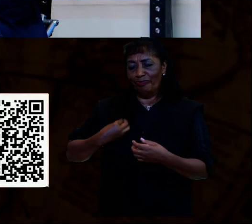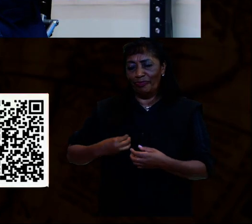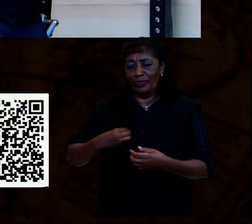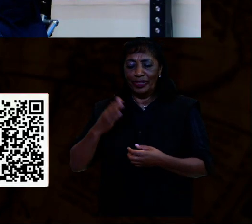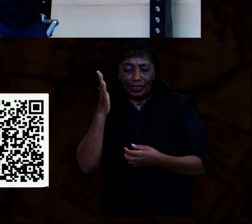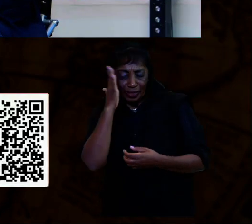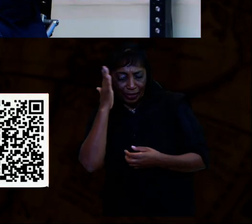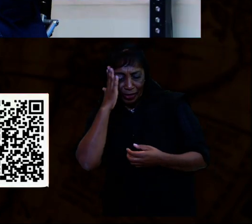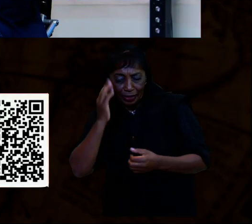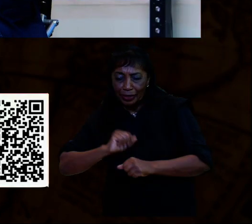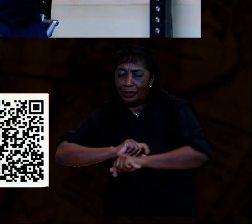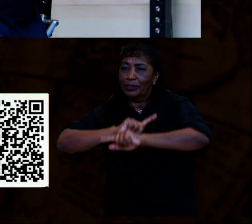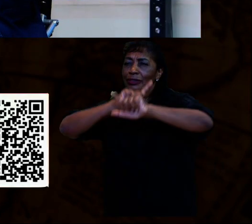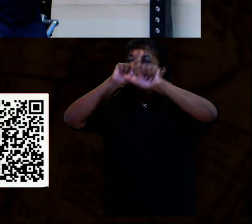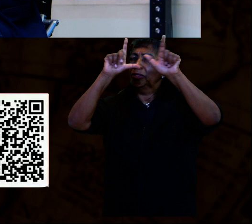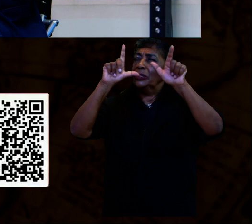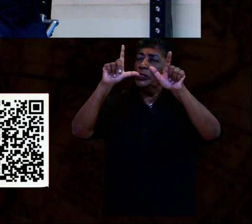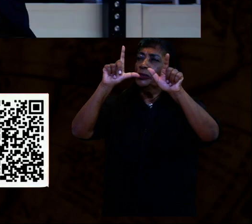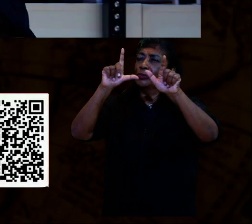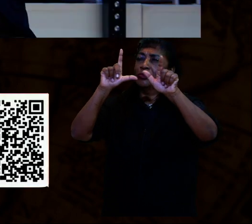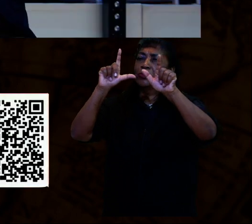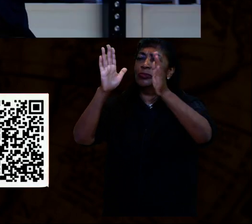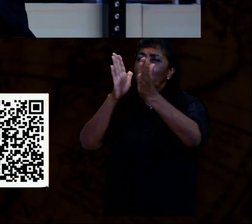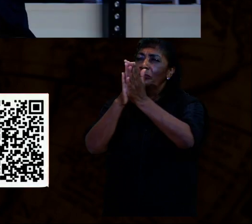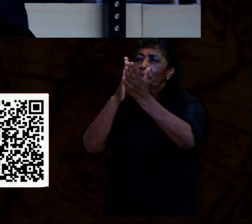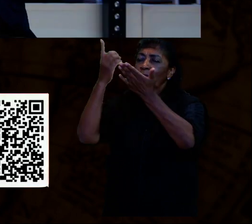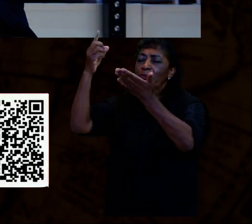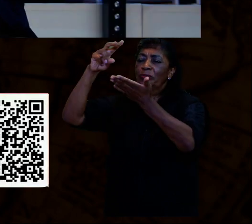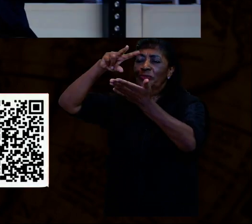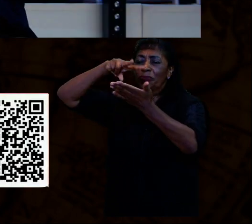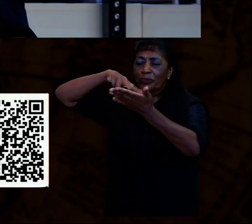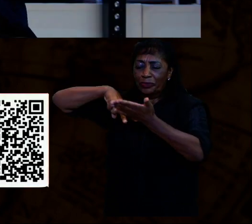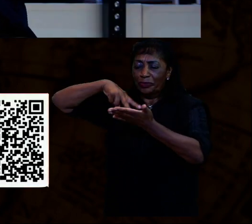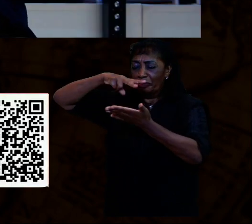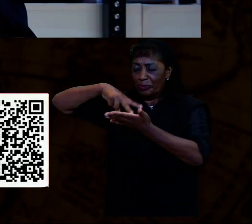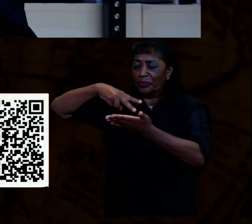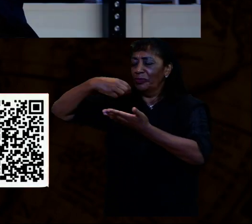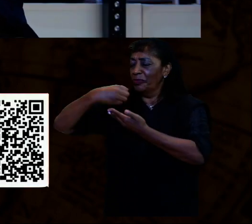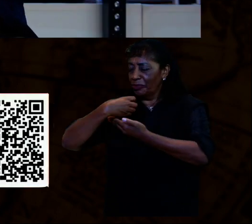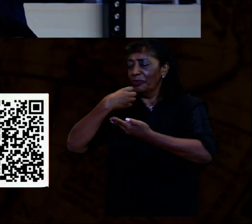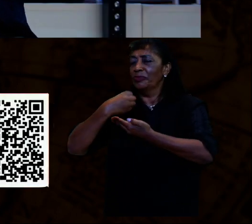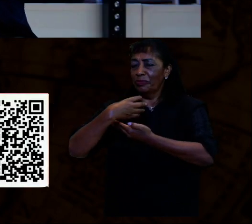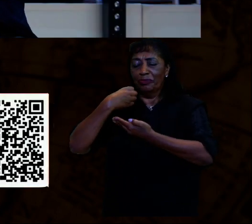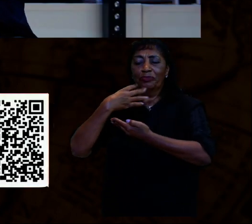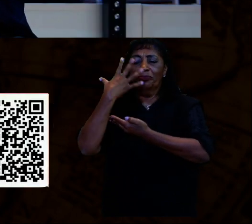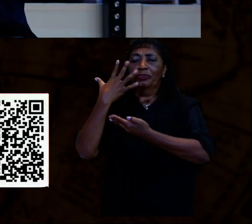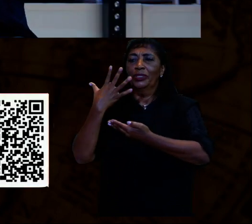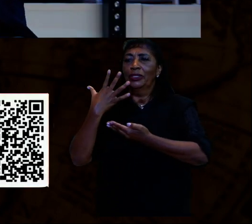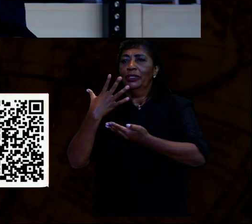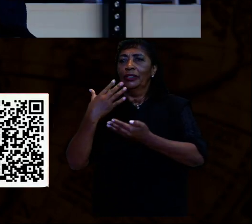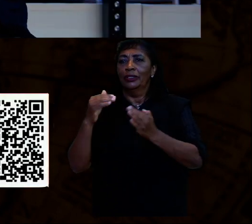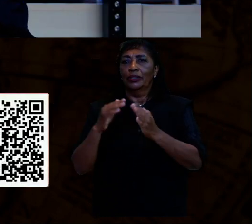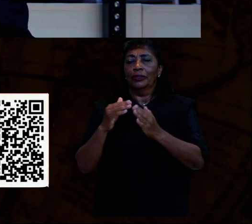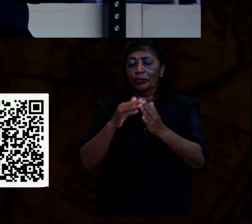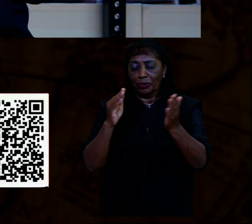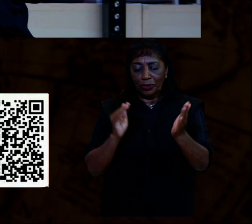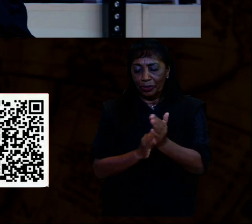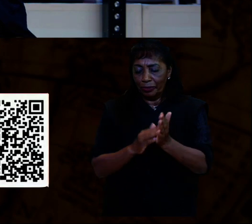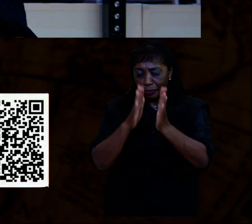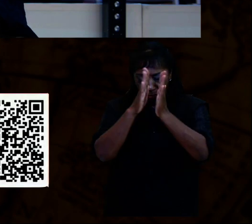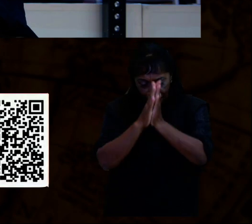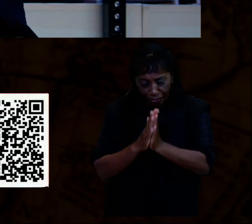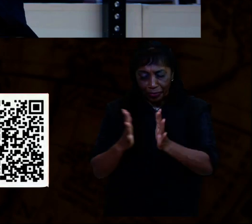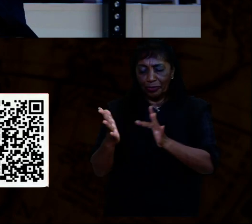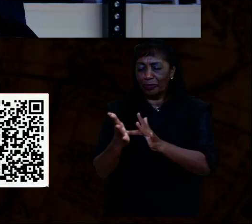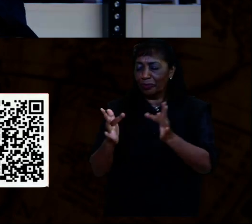que a palavra de Deus ensina. Então, enquanto adoramos cantando, aqueles que vão adorar ao Senhor entregando seus